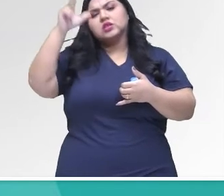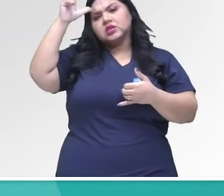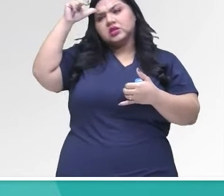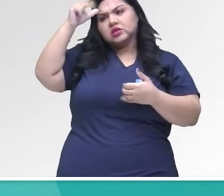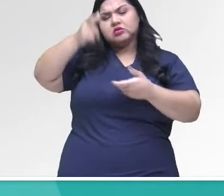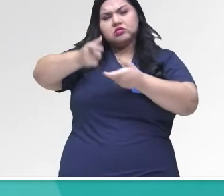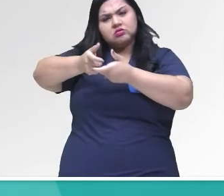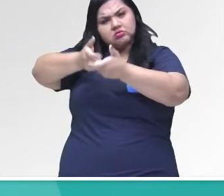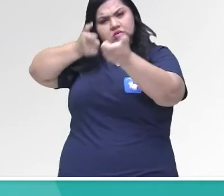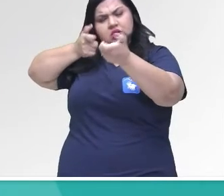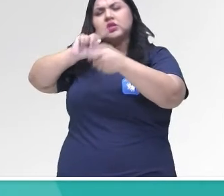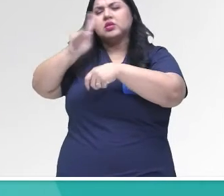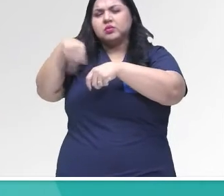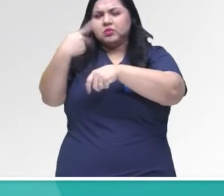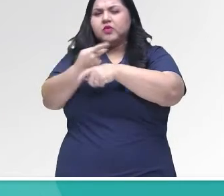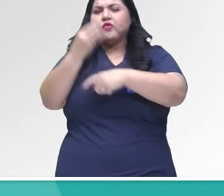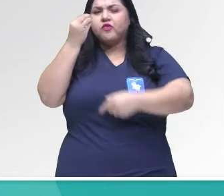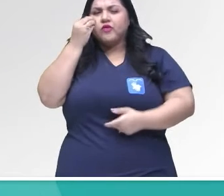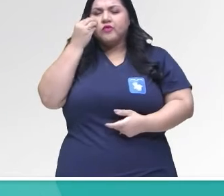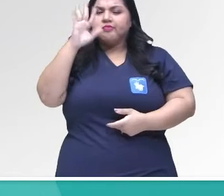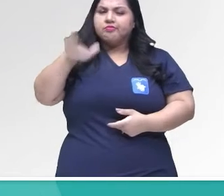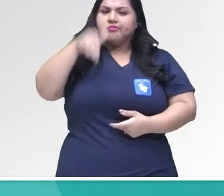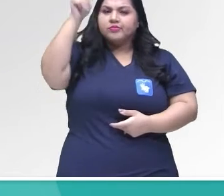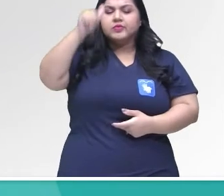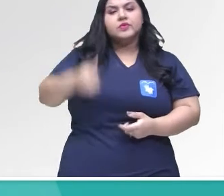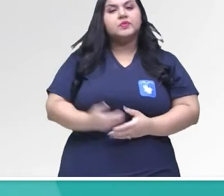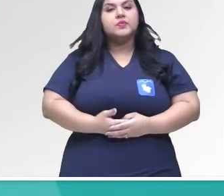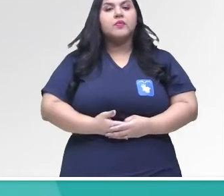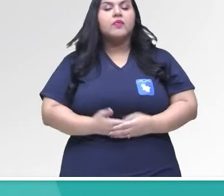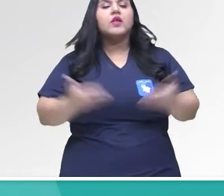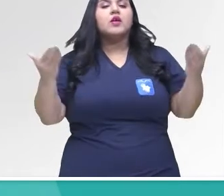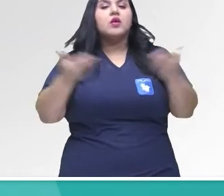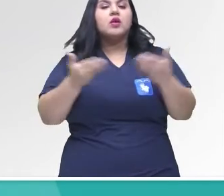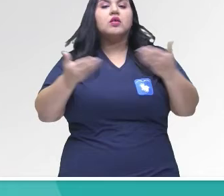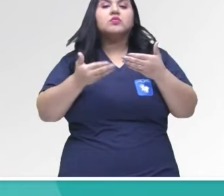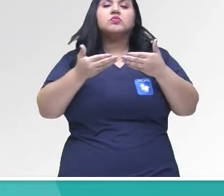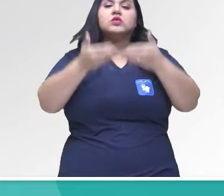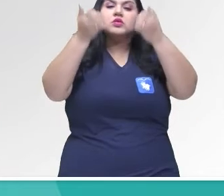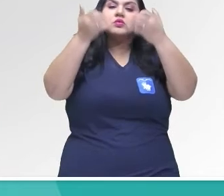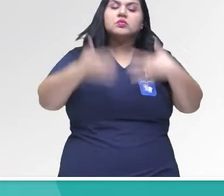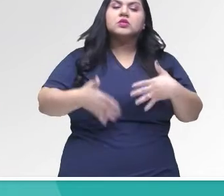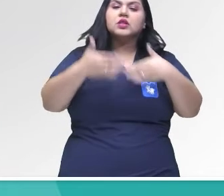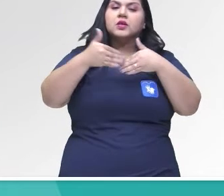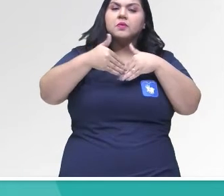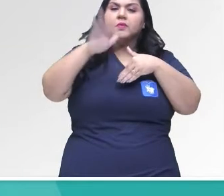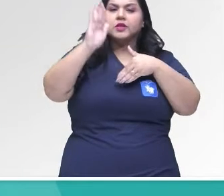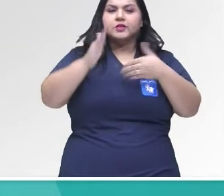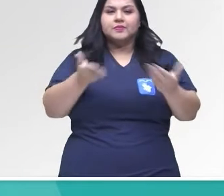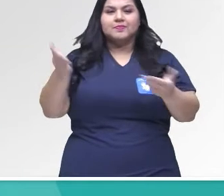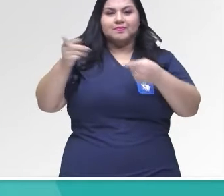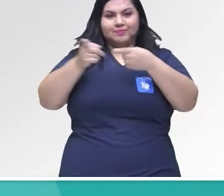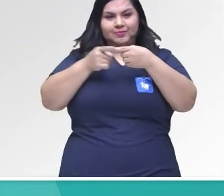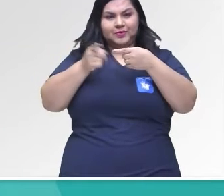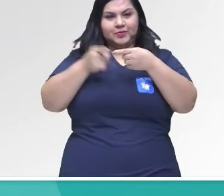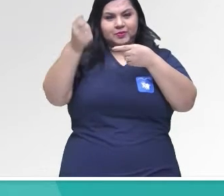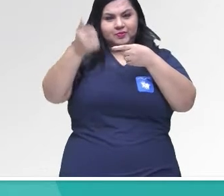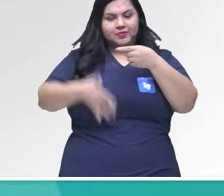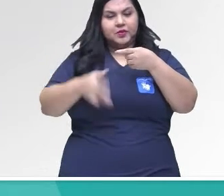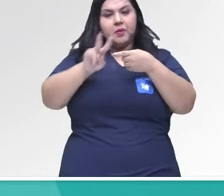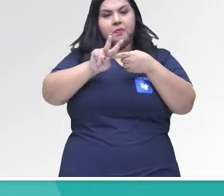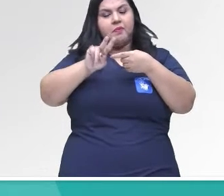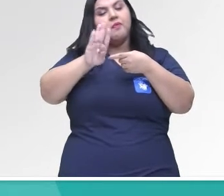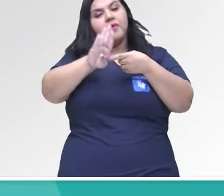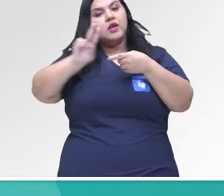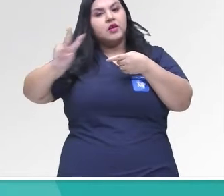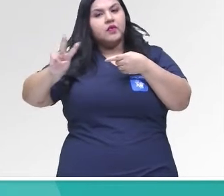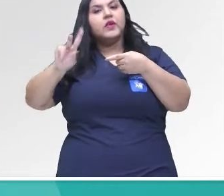que nós vamos ver durante a nossa aula. E aí vamos falar mais um pouquinho sobre o maracatu do baque virado. Vamos lá? Então aí nós temos